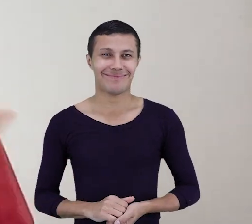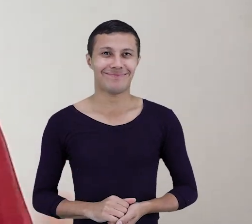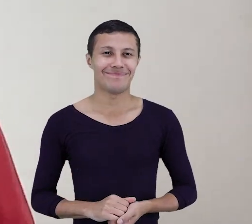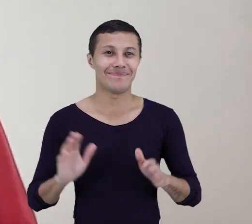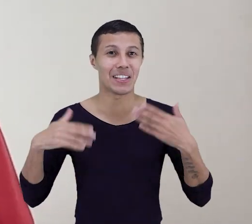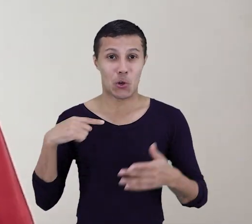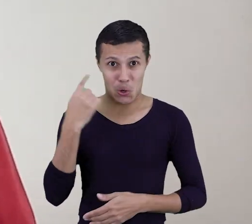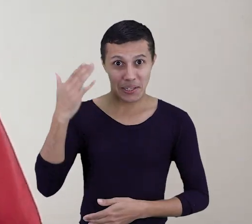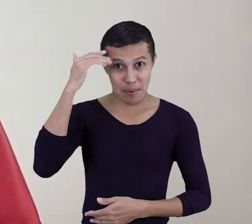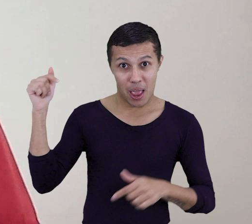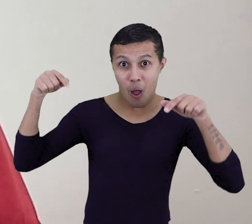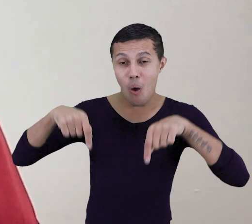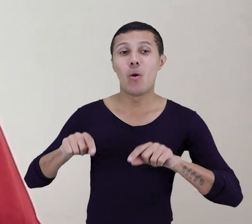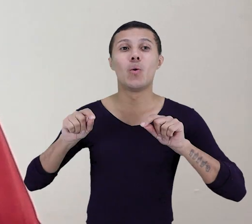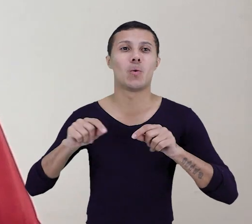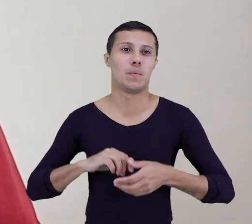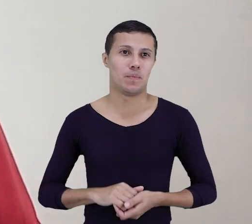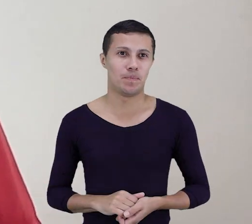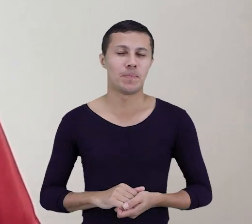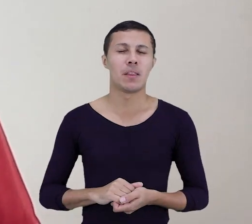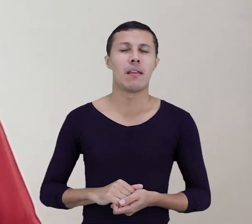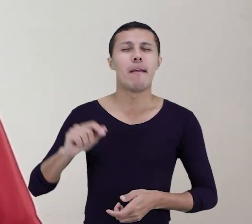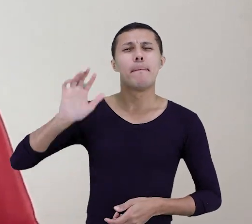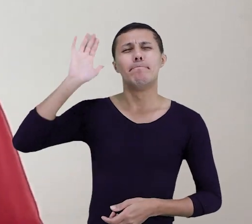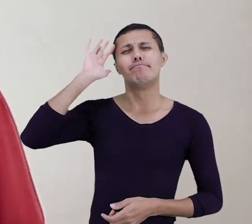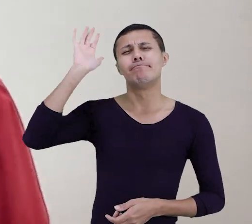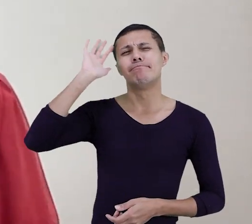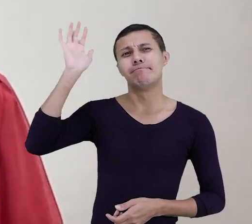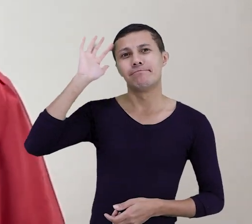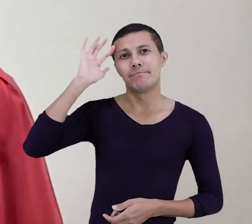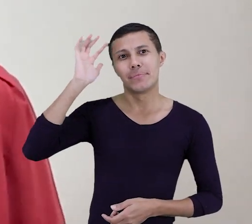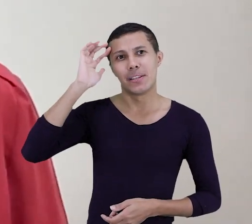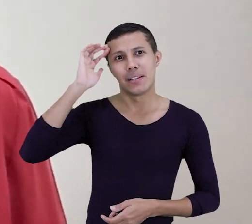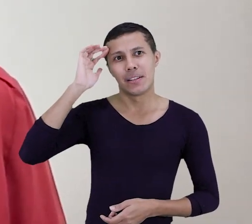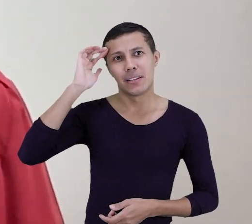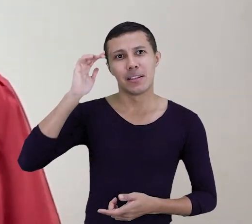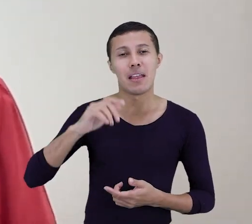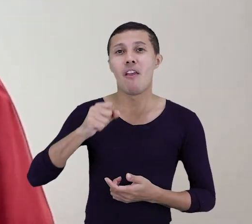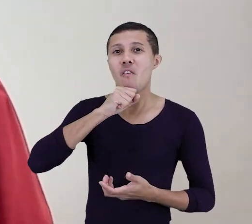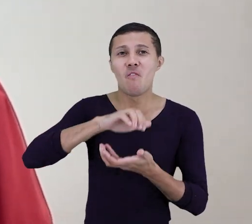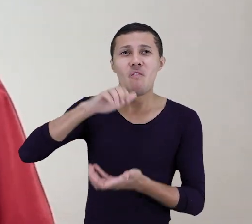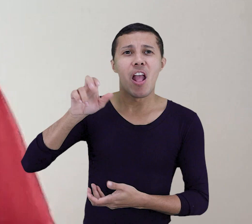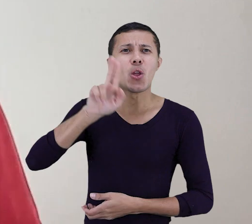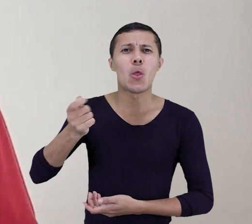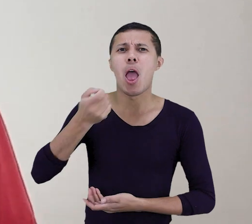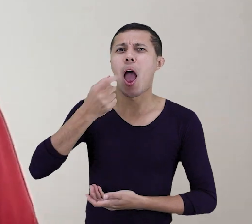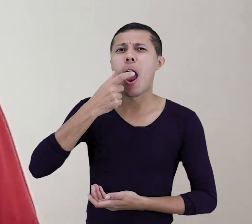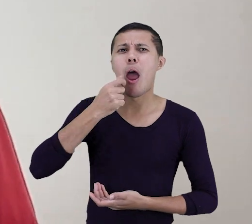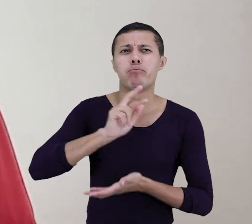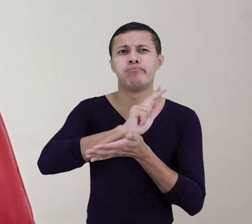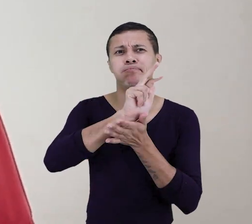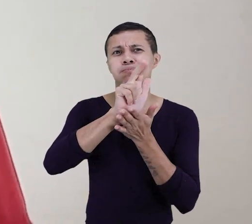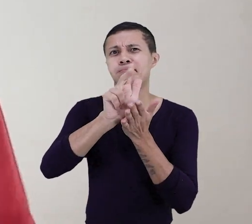Então, nós sabemos que hoje, quando a gente pensa em idosos que fazem uso de inúmeros